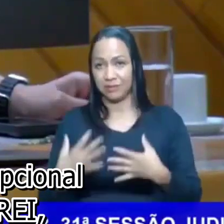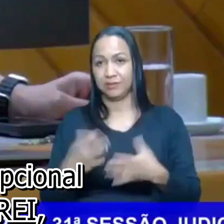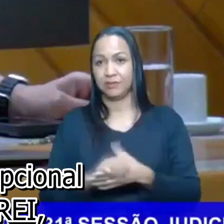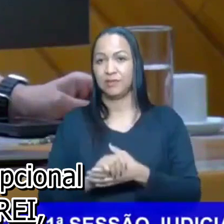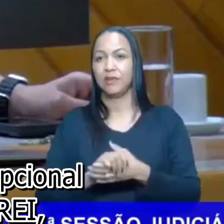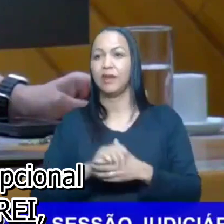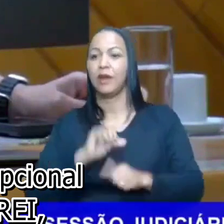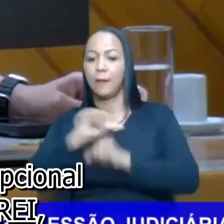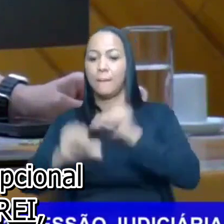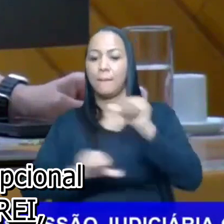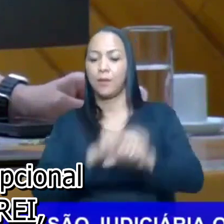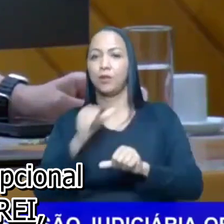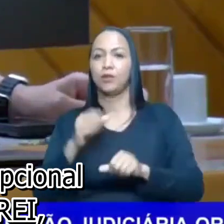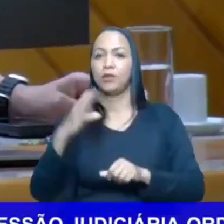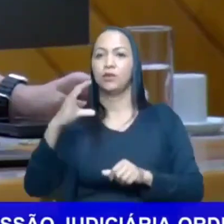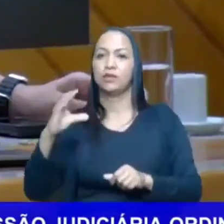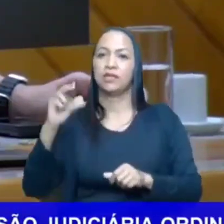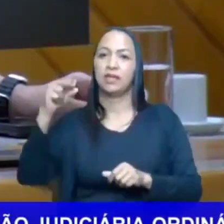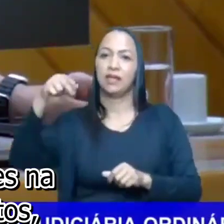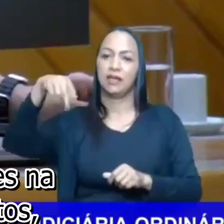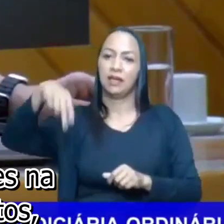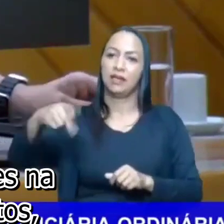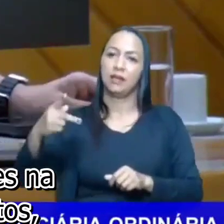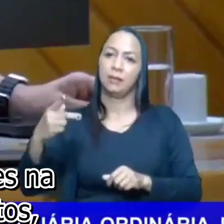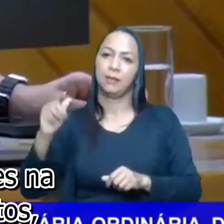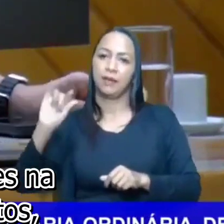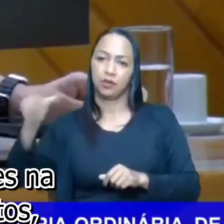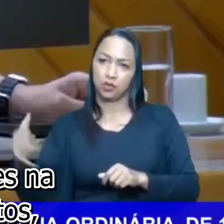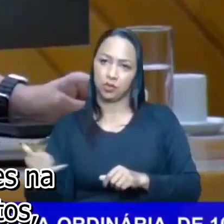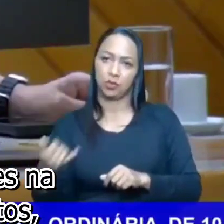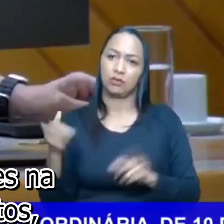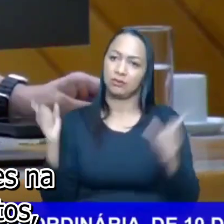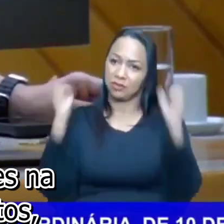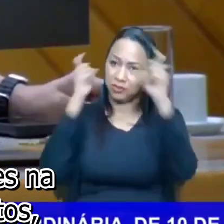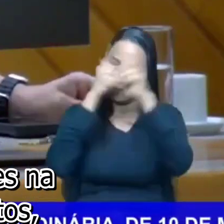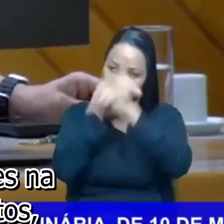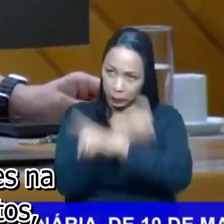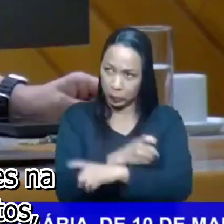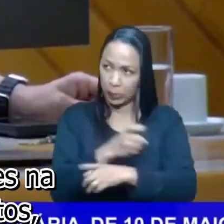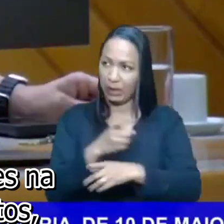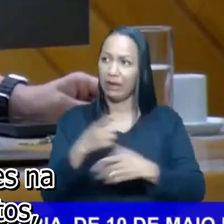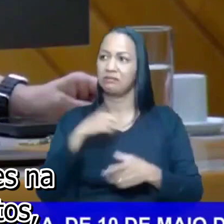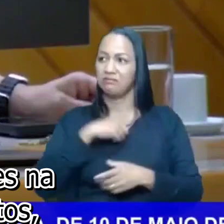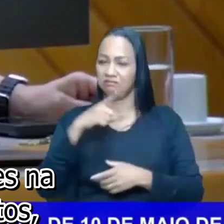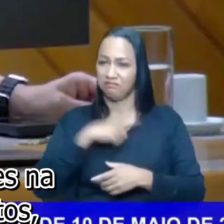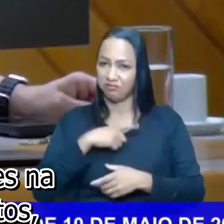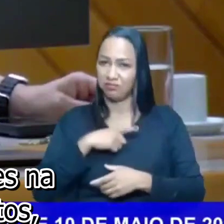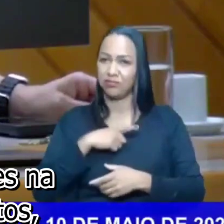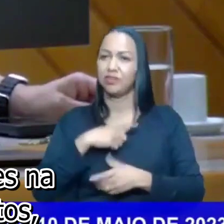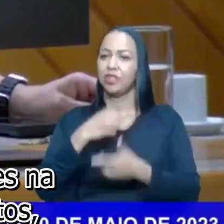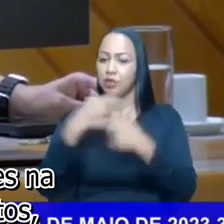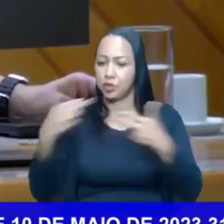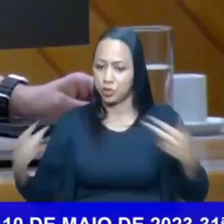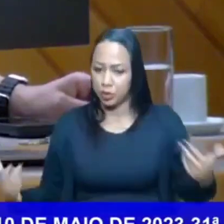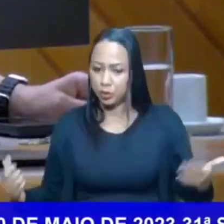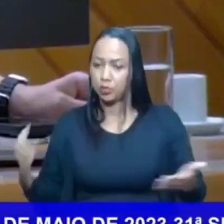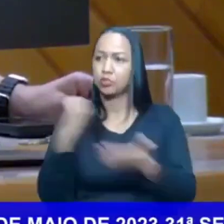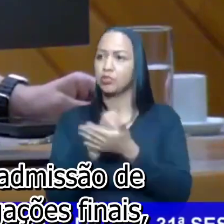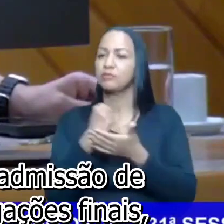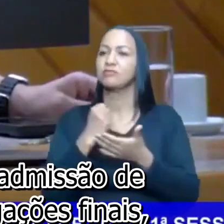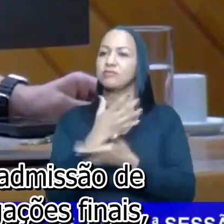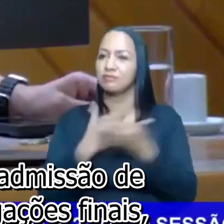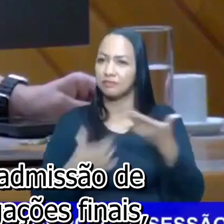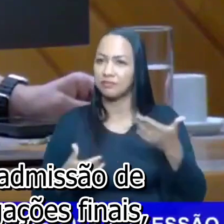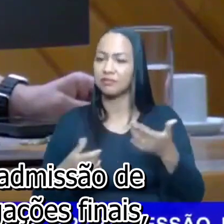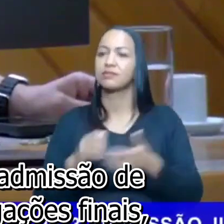do CNPJ da GREI e, por via de consequência, gerou dificuldades na geração e obtenção de alguns documentos, entendo ser o caso